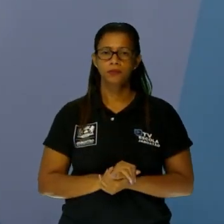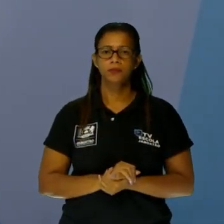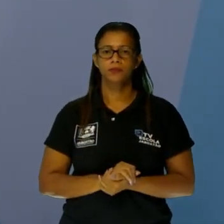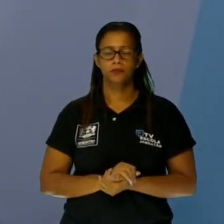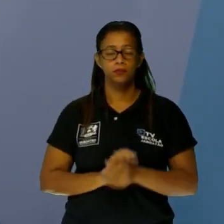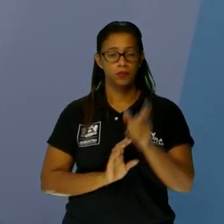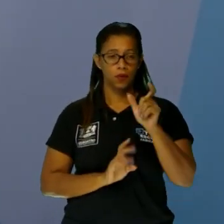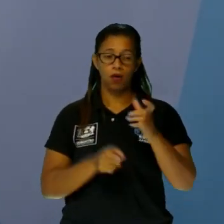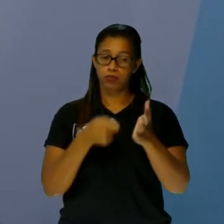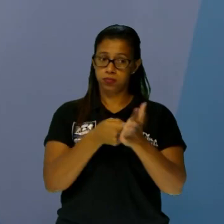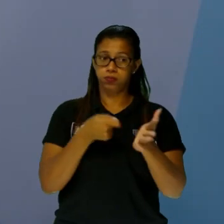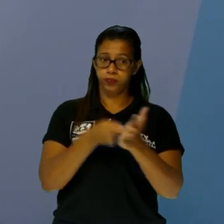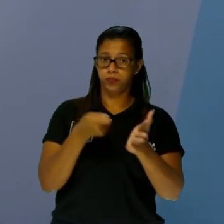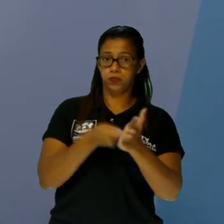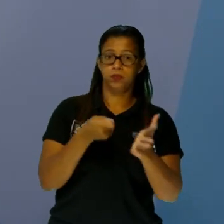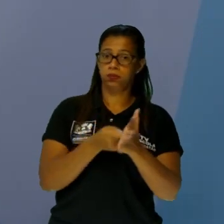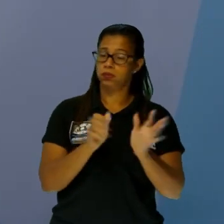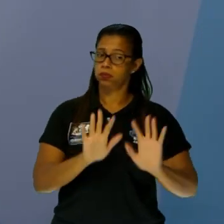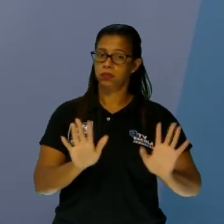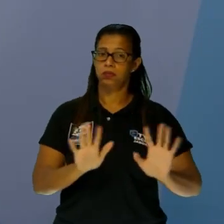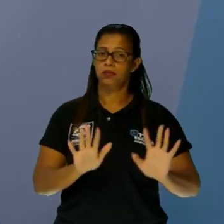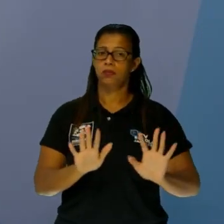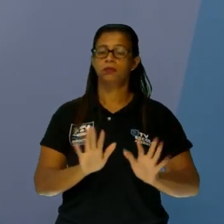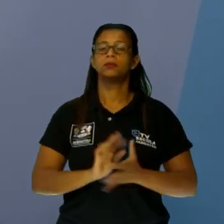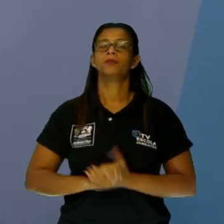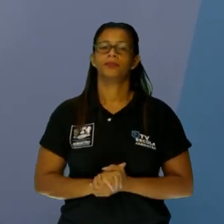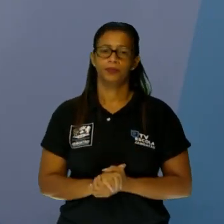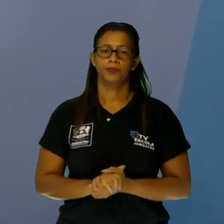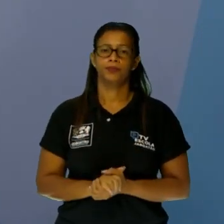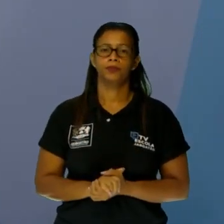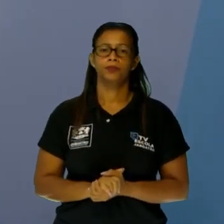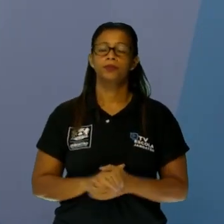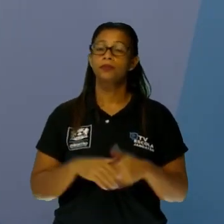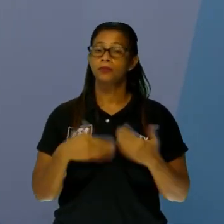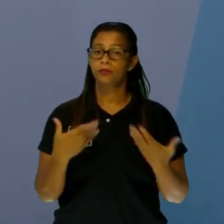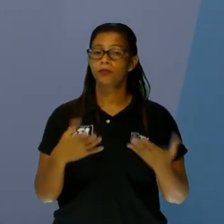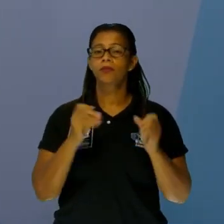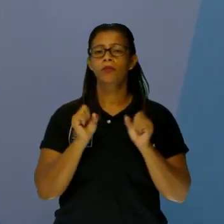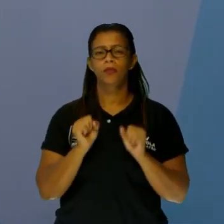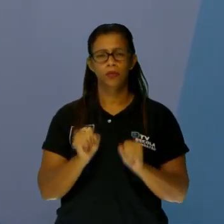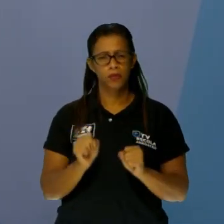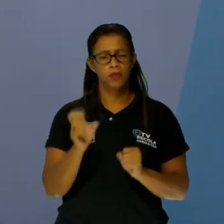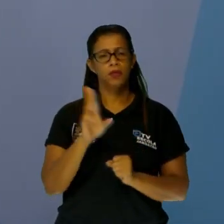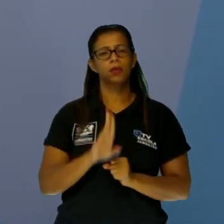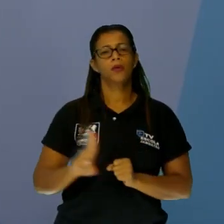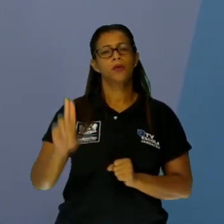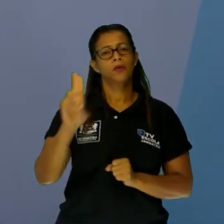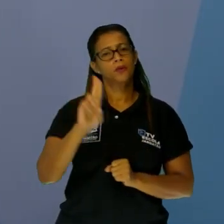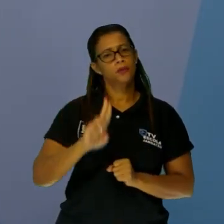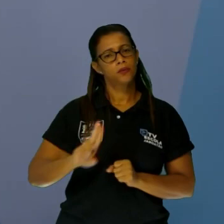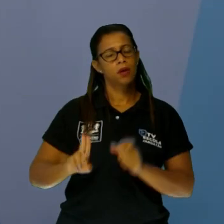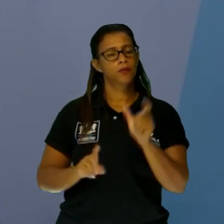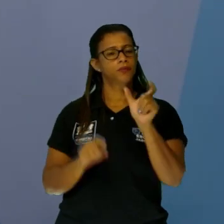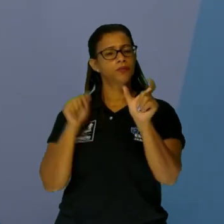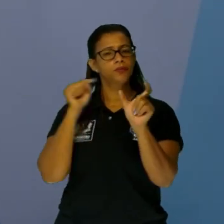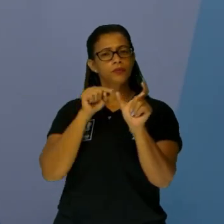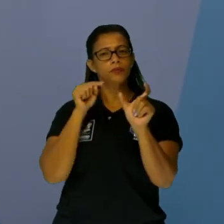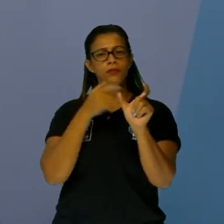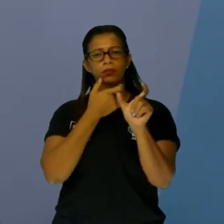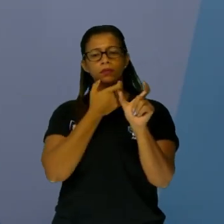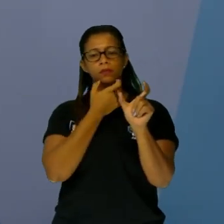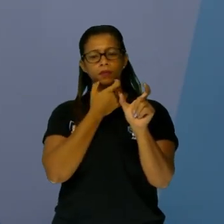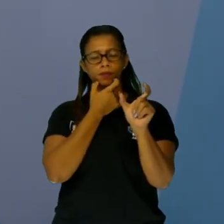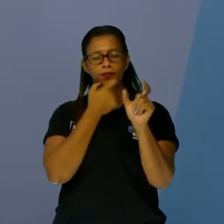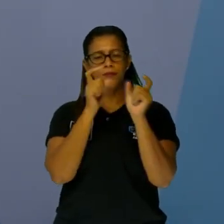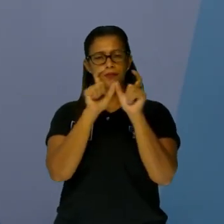duro consigo mesmo. Certo, gente? Então, a gente pode usar justamente a questão do should para